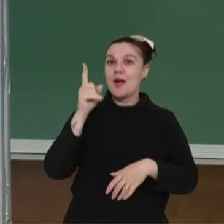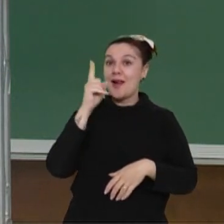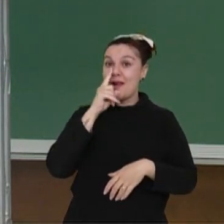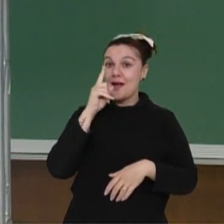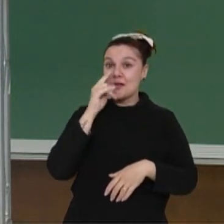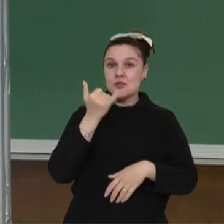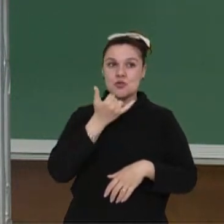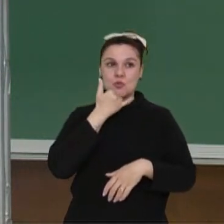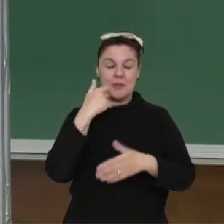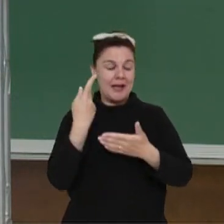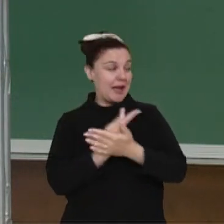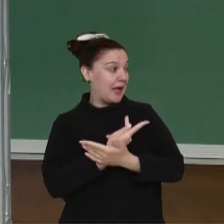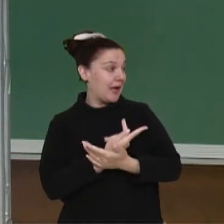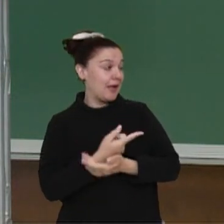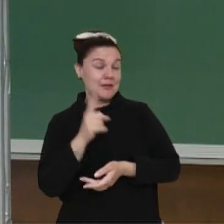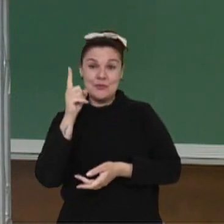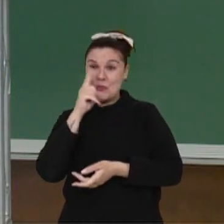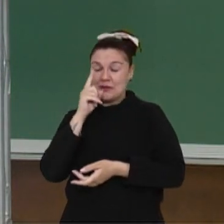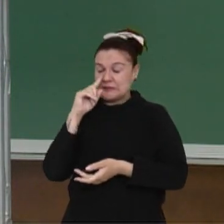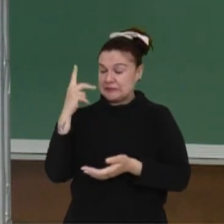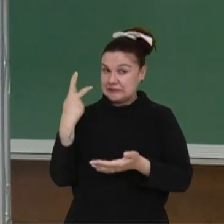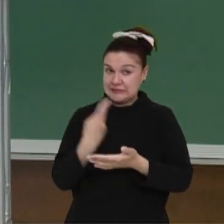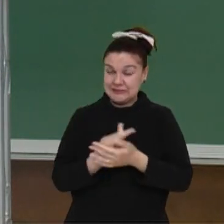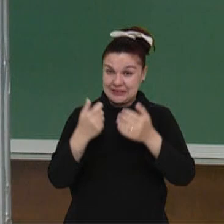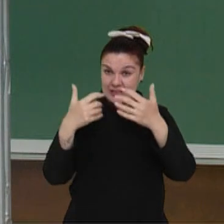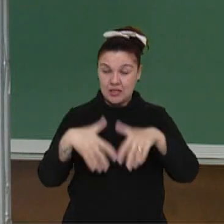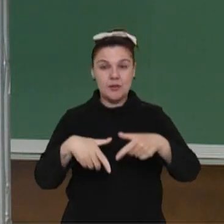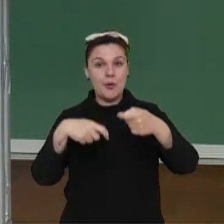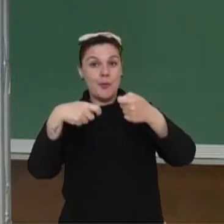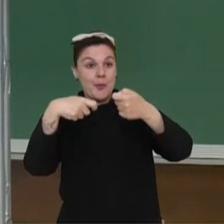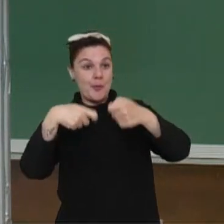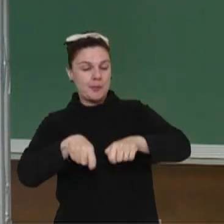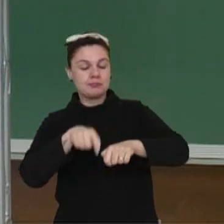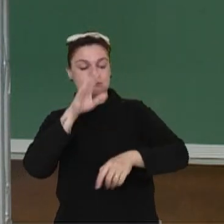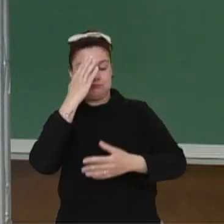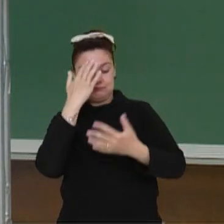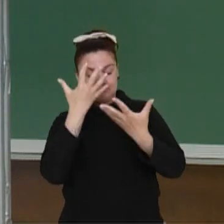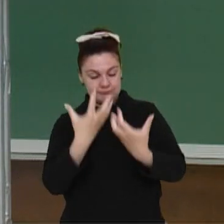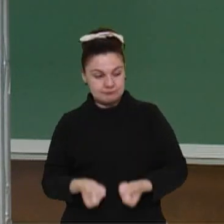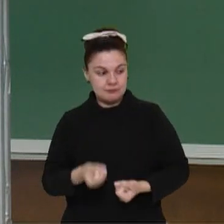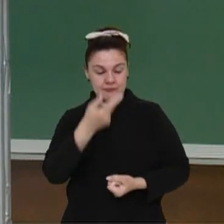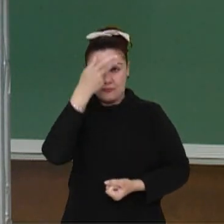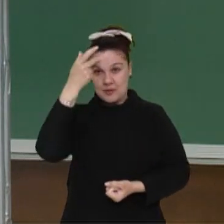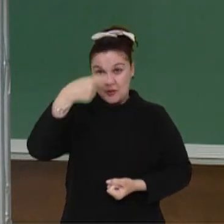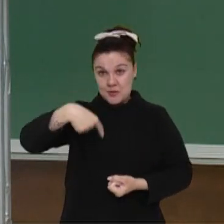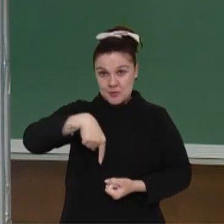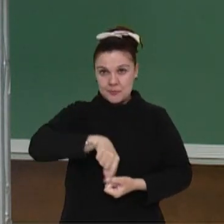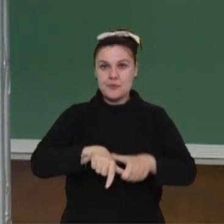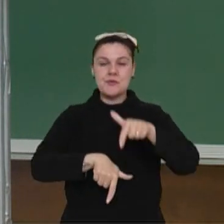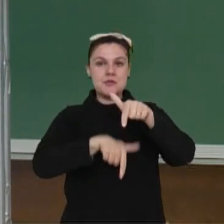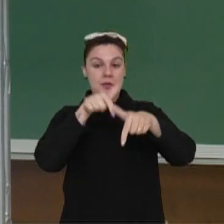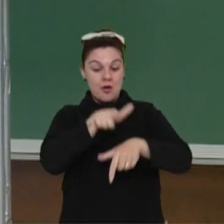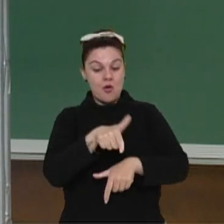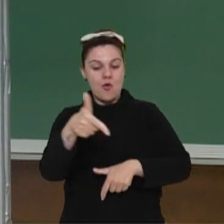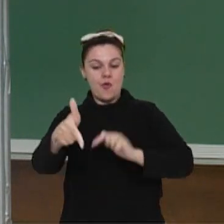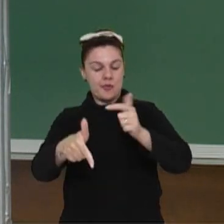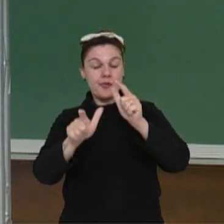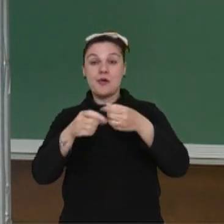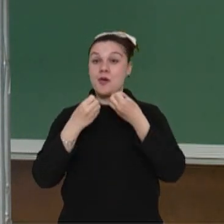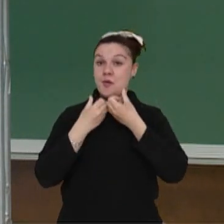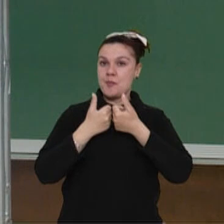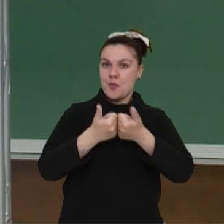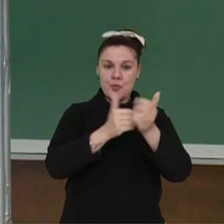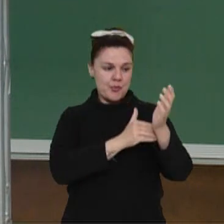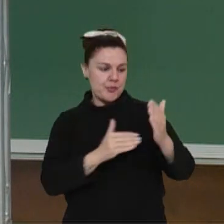latim, que errado, do latim. Foi preciso convencer as pessoas de que trabalhar para os outros era bom e